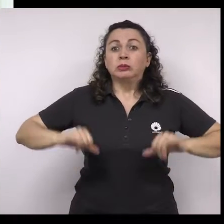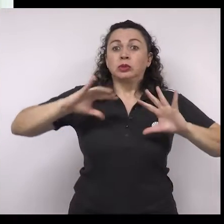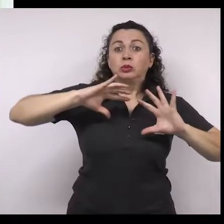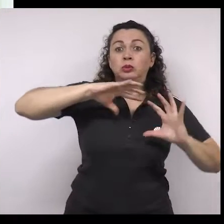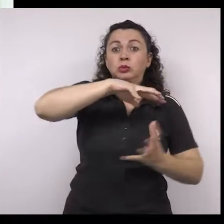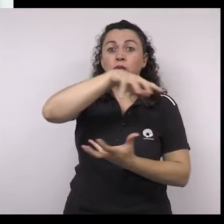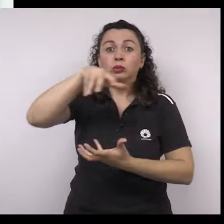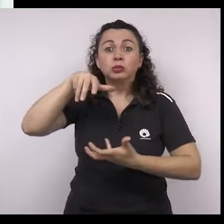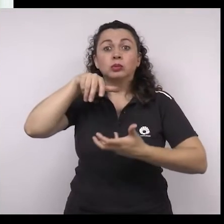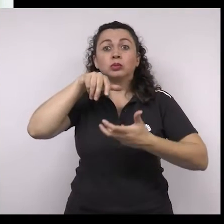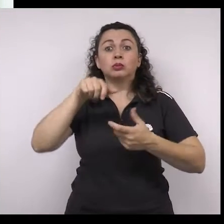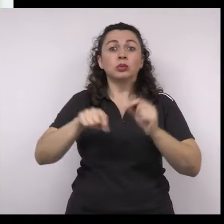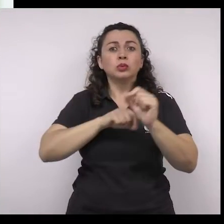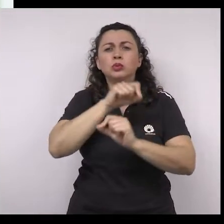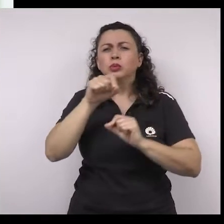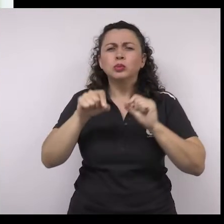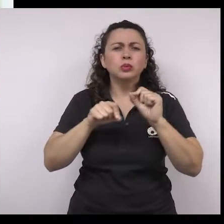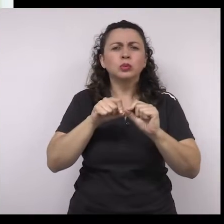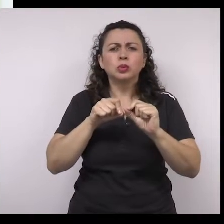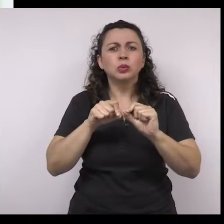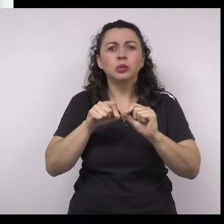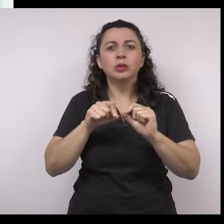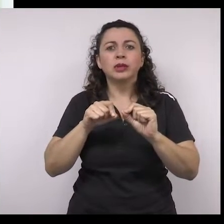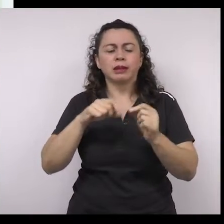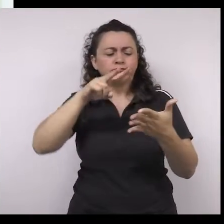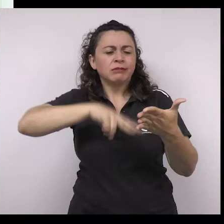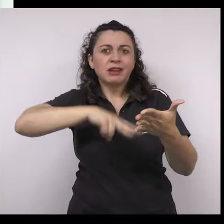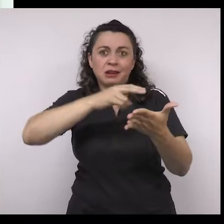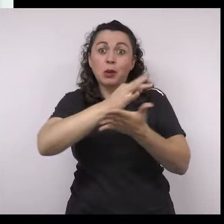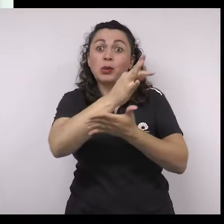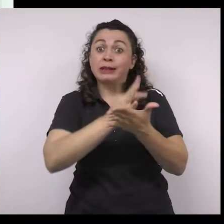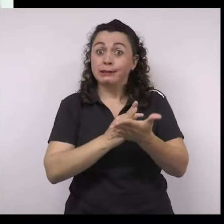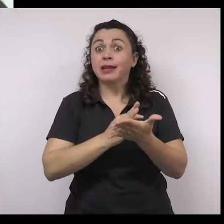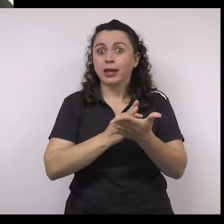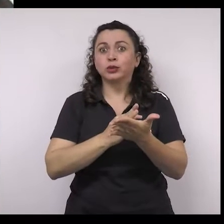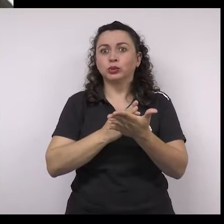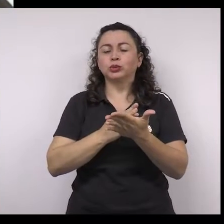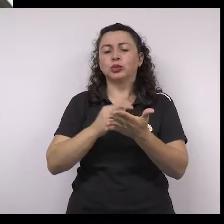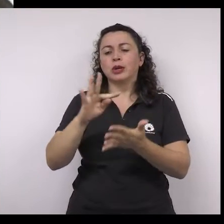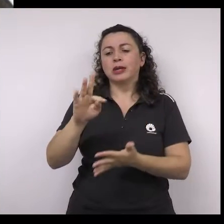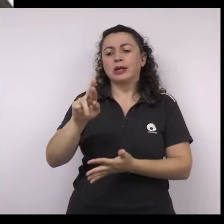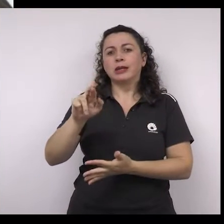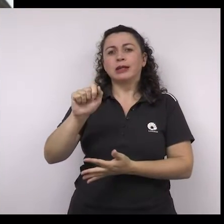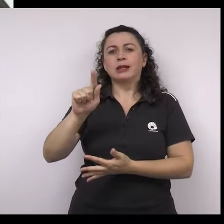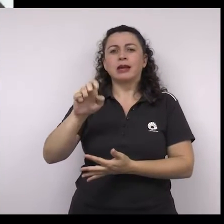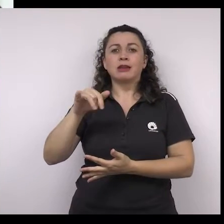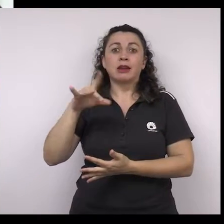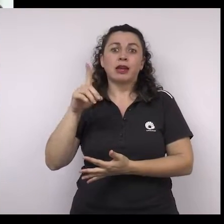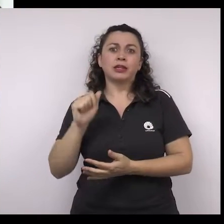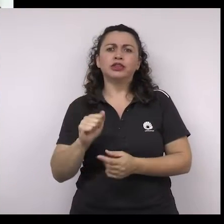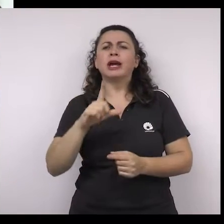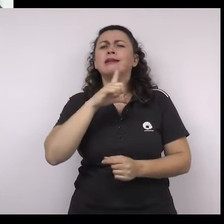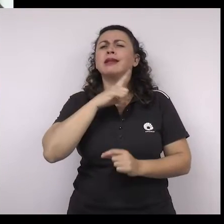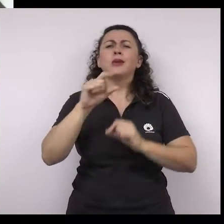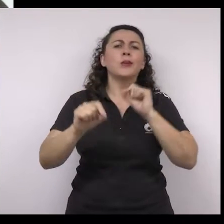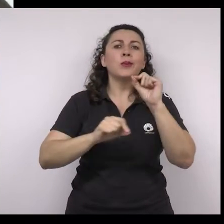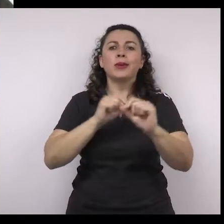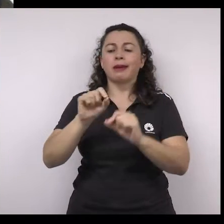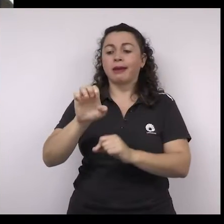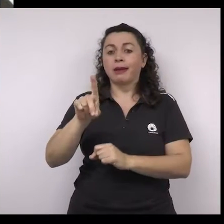ou perdão, na tragédia que nós lemos do Édipo Rei, ela é uma condição